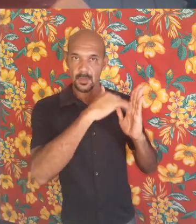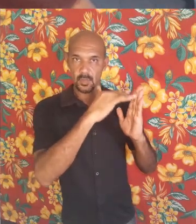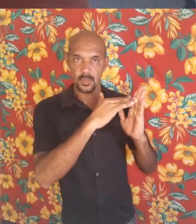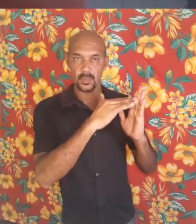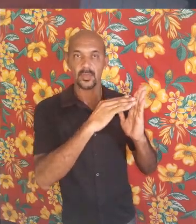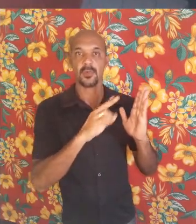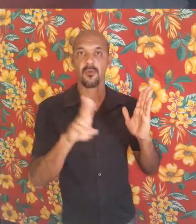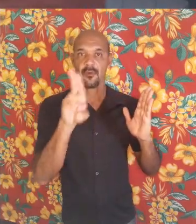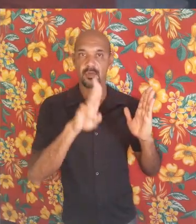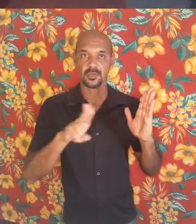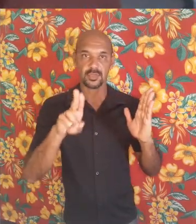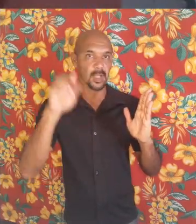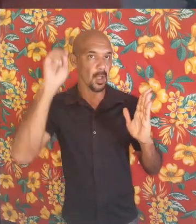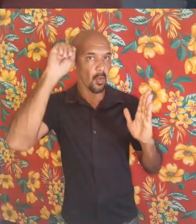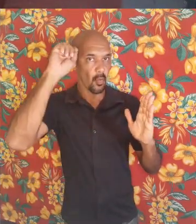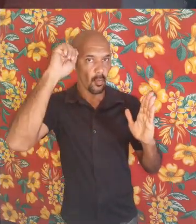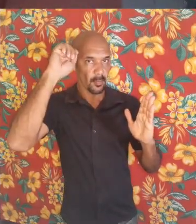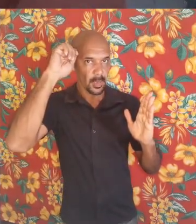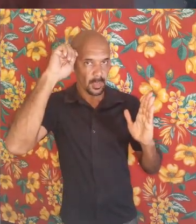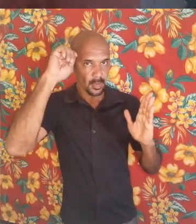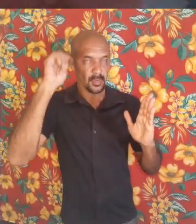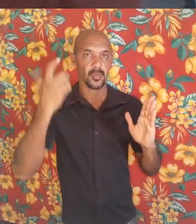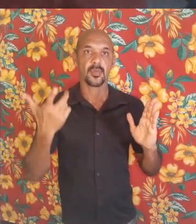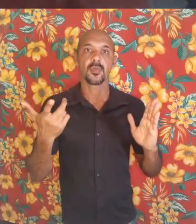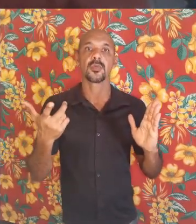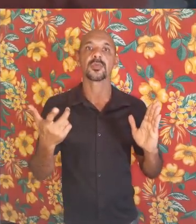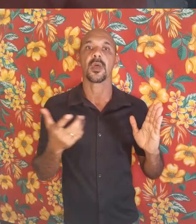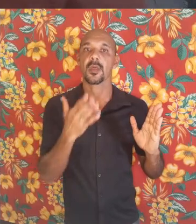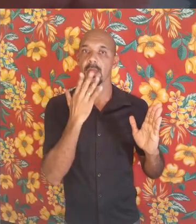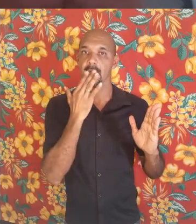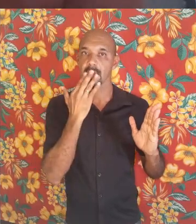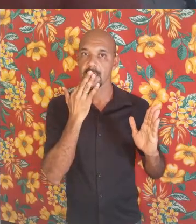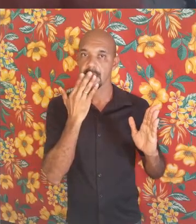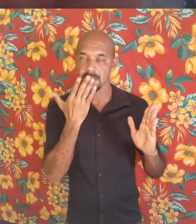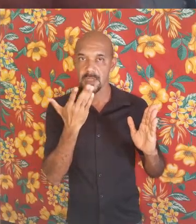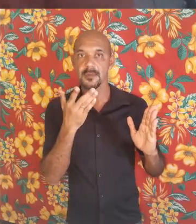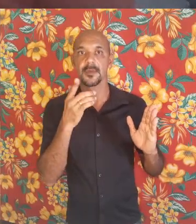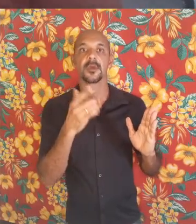preto, certo? É uma tinta à base de água.